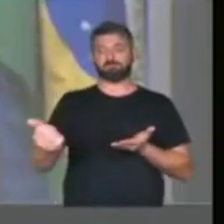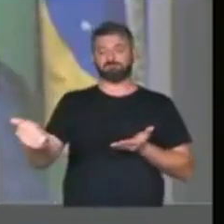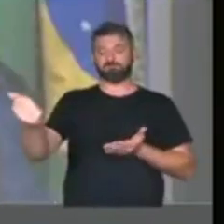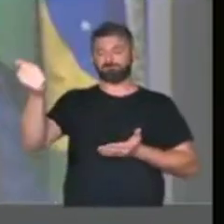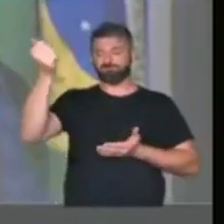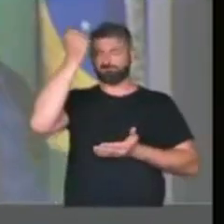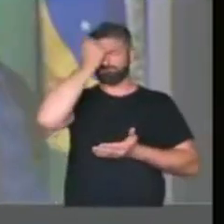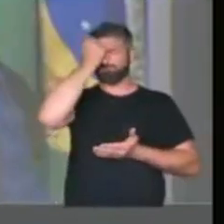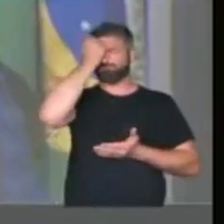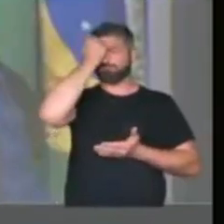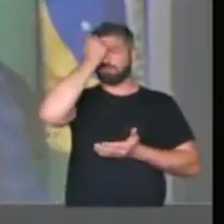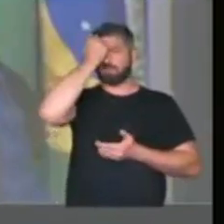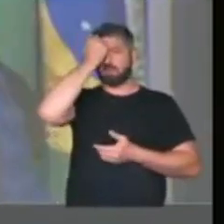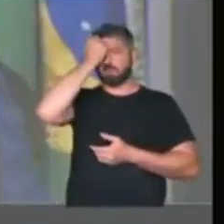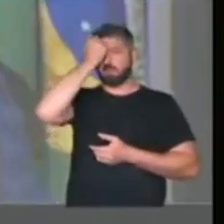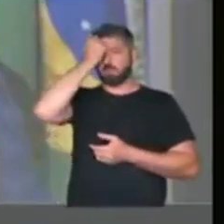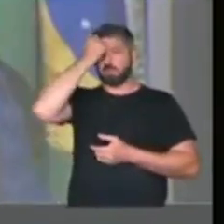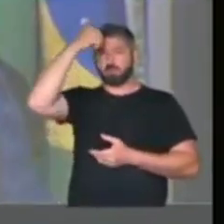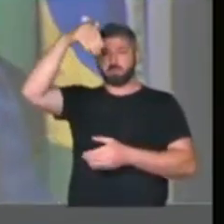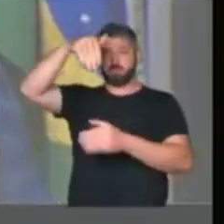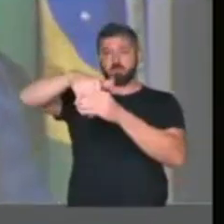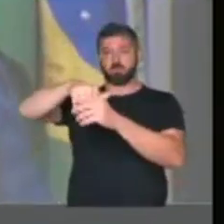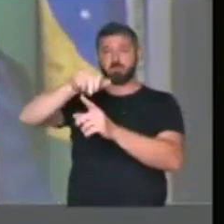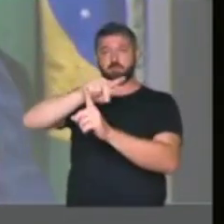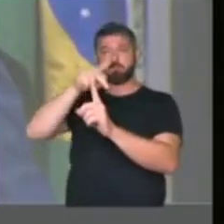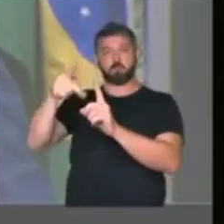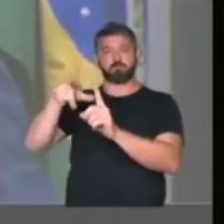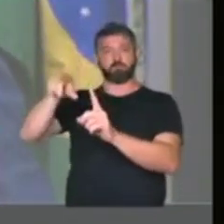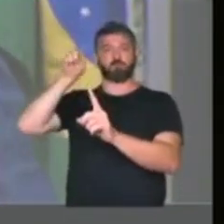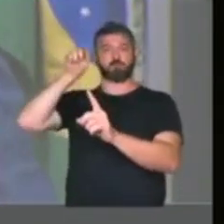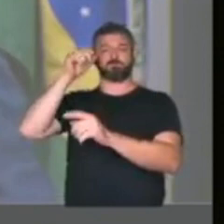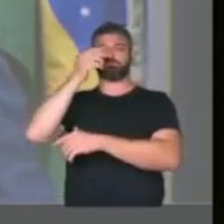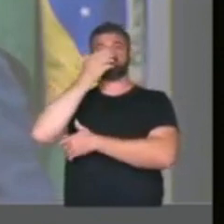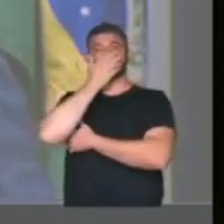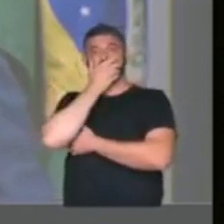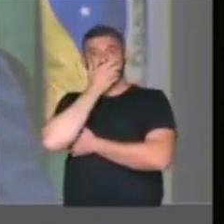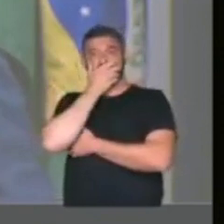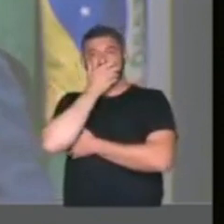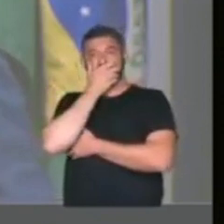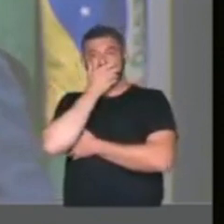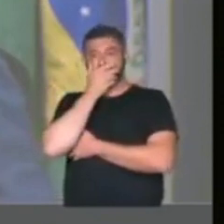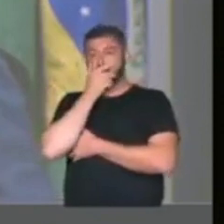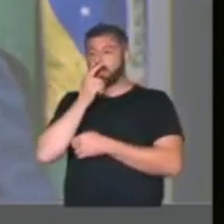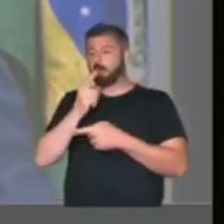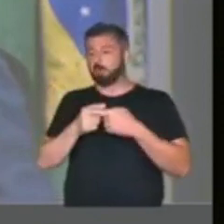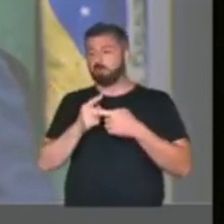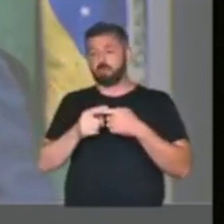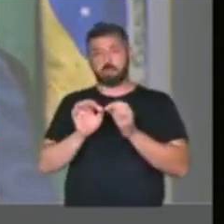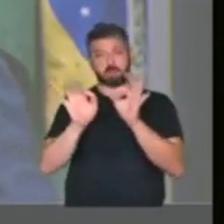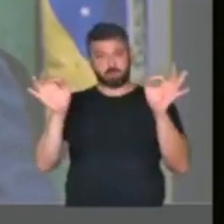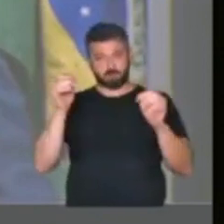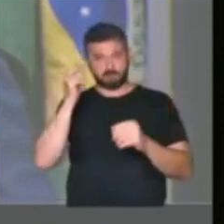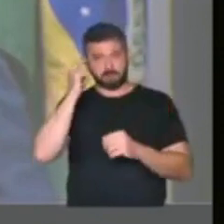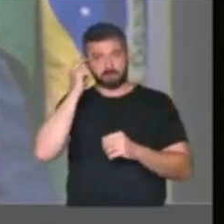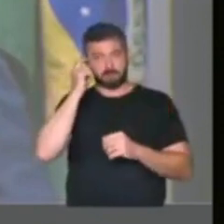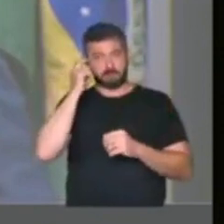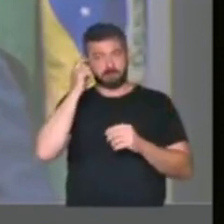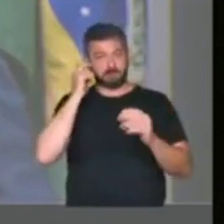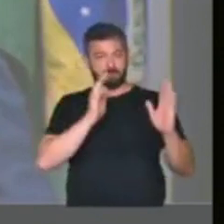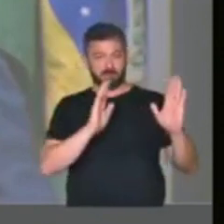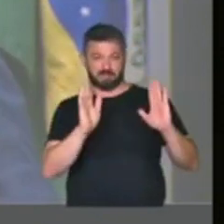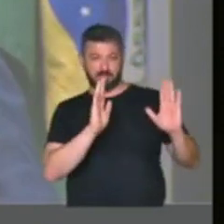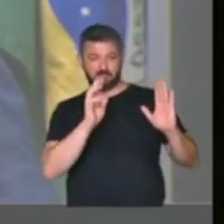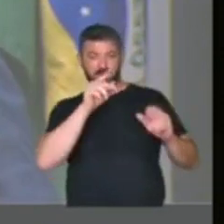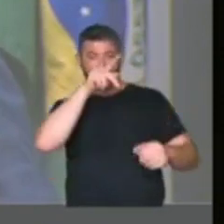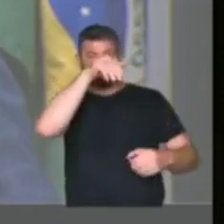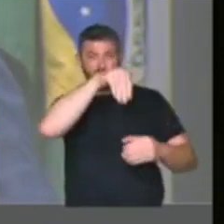de votar a reforma previdenciária e isso por uma razão simples durante a votação da